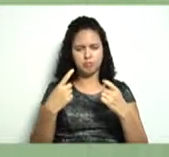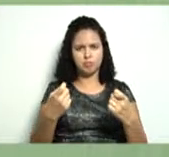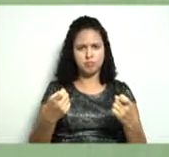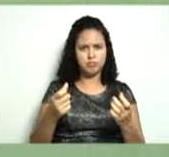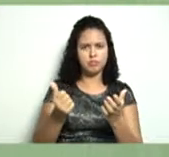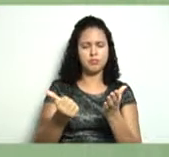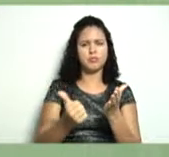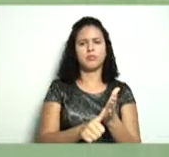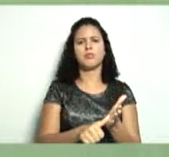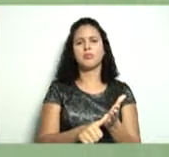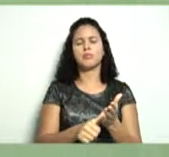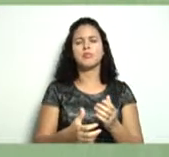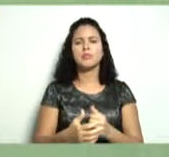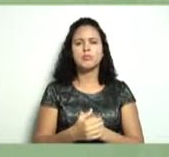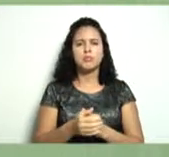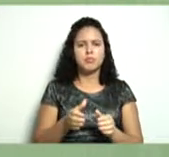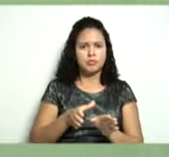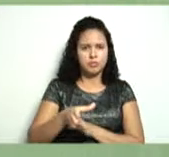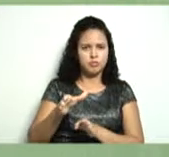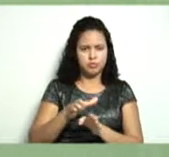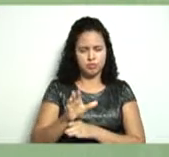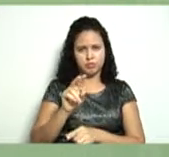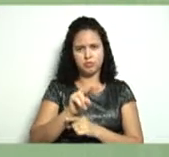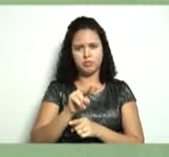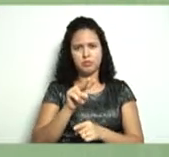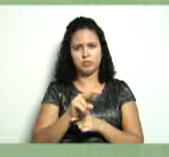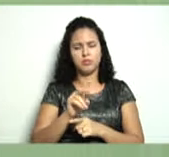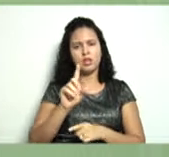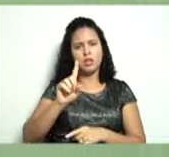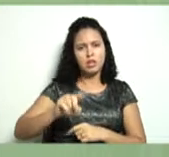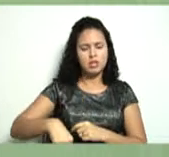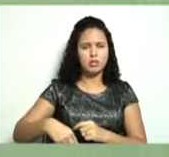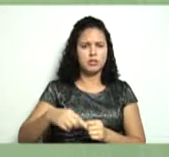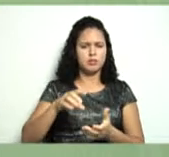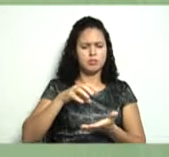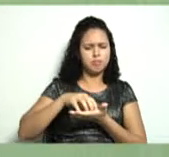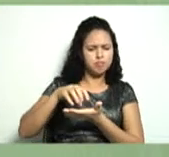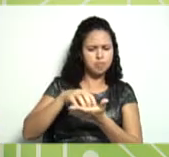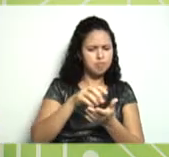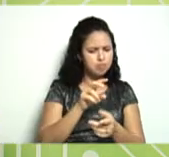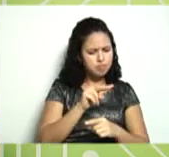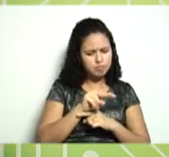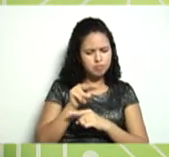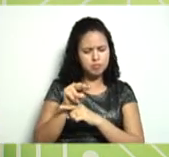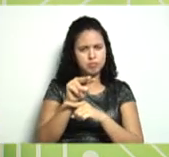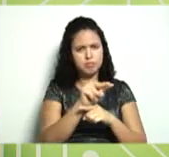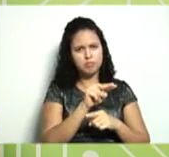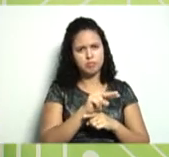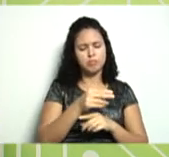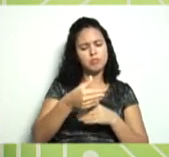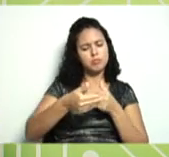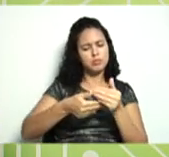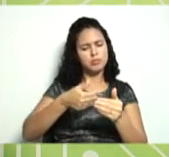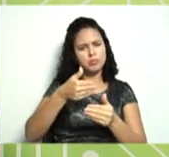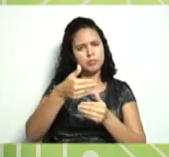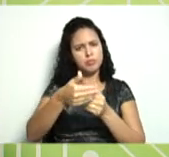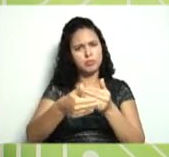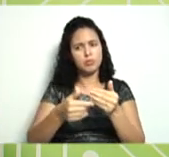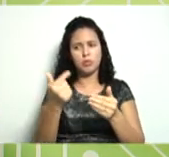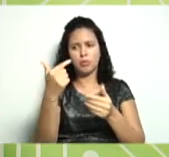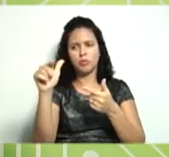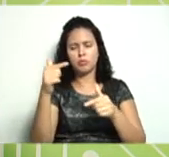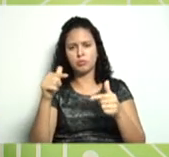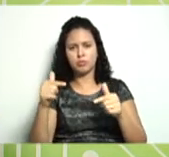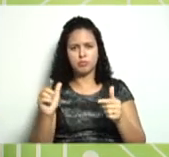sócios. Gente, o Conselho Fiscal é aquele conselho que vai fiscalizar o andamento dos